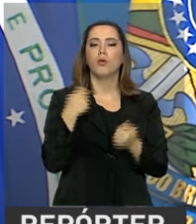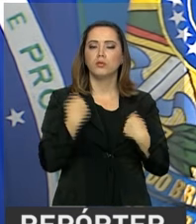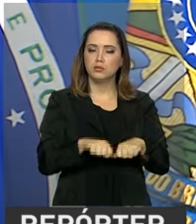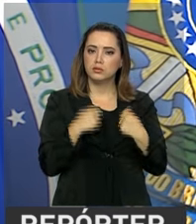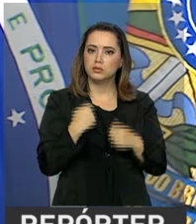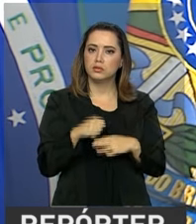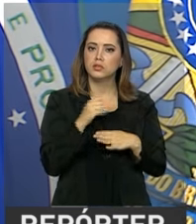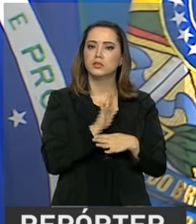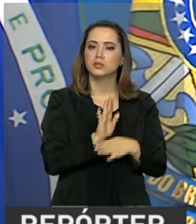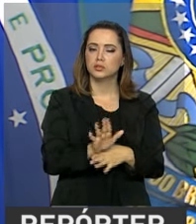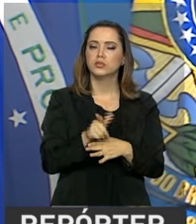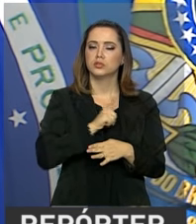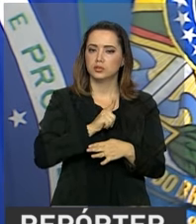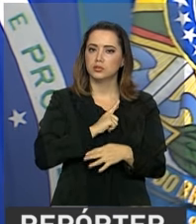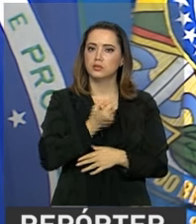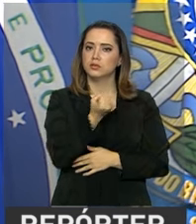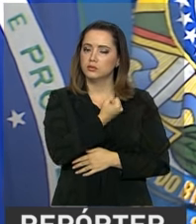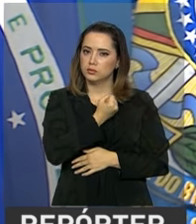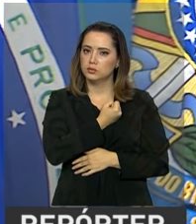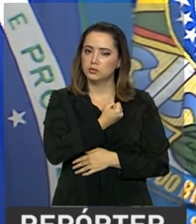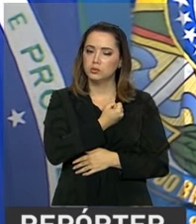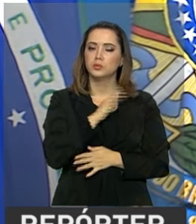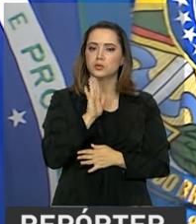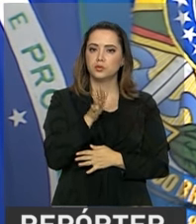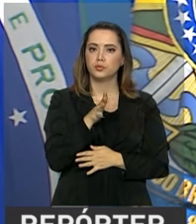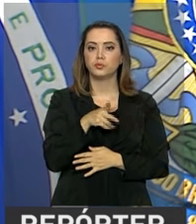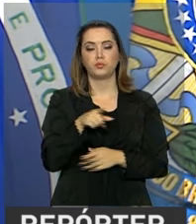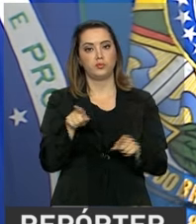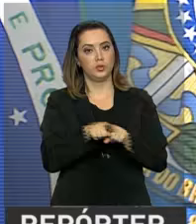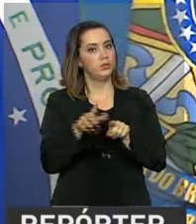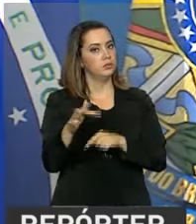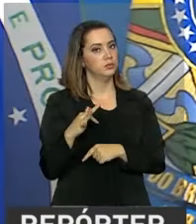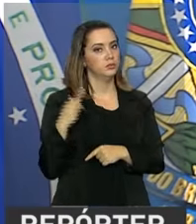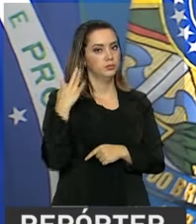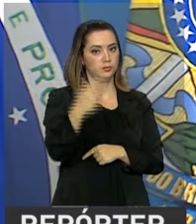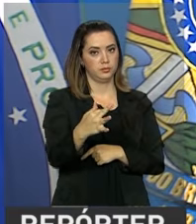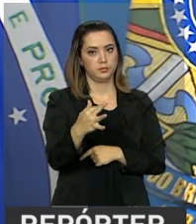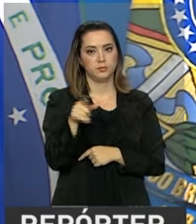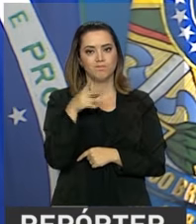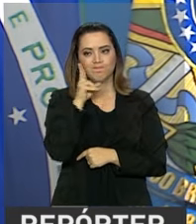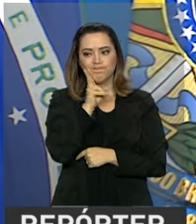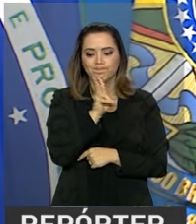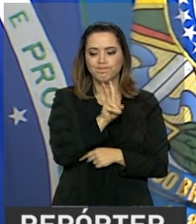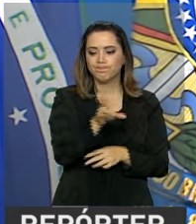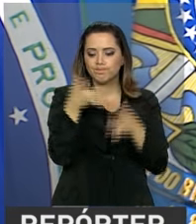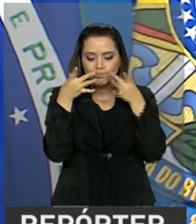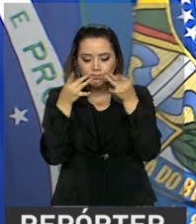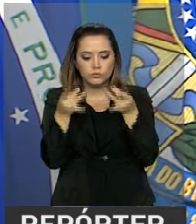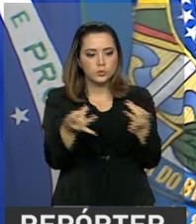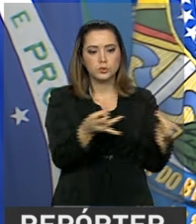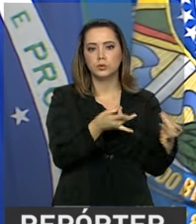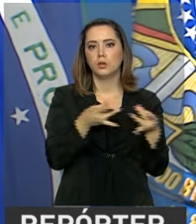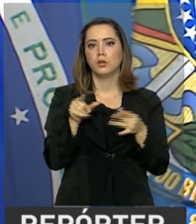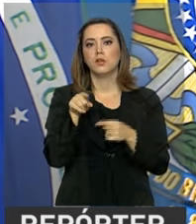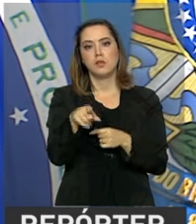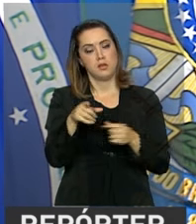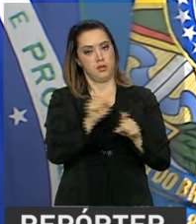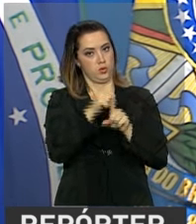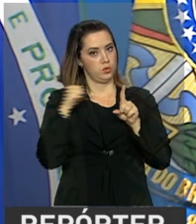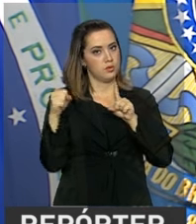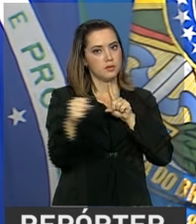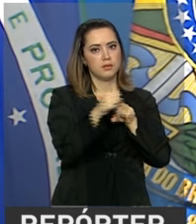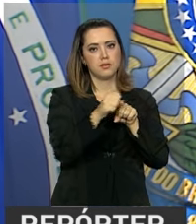já foi expressado pelo ministro Bruno Araújo, mas também para o futuro. Atentos, necessariamente atentos às questões